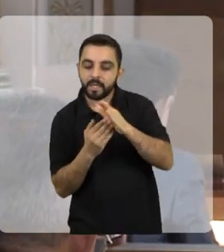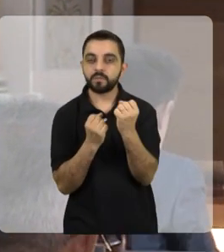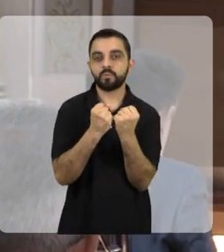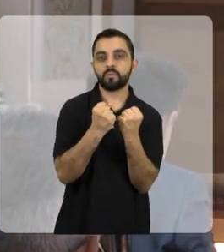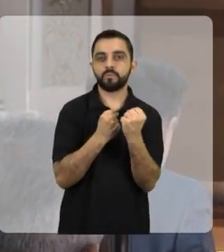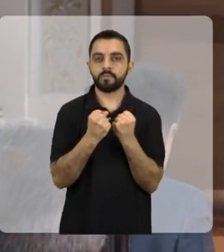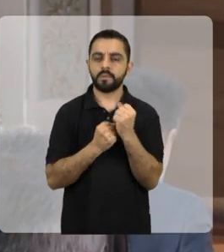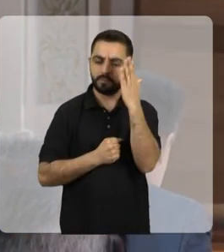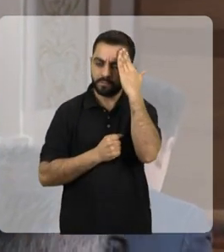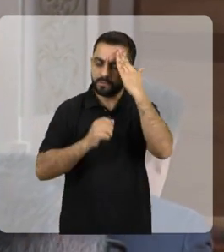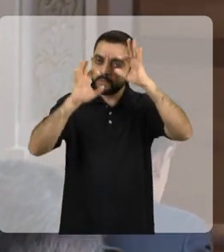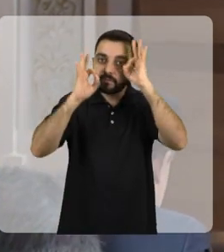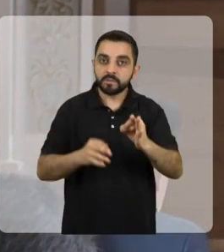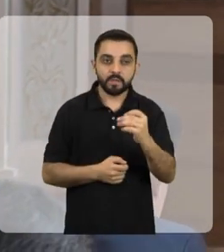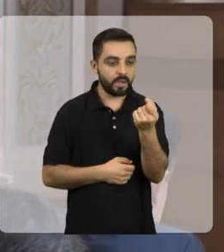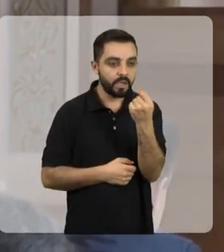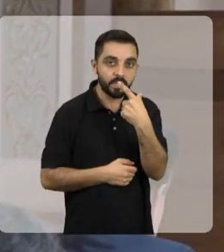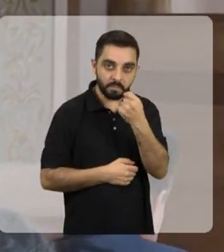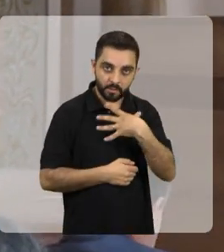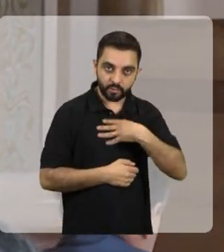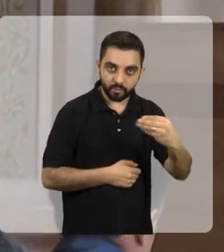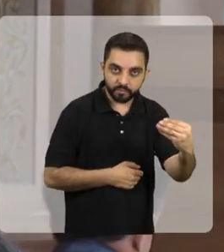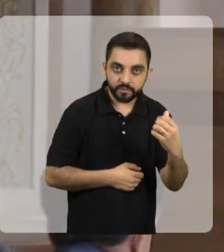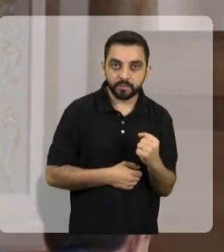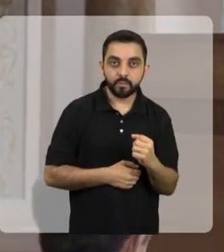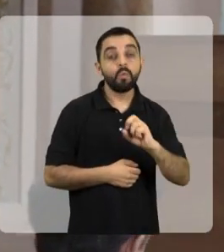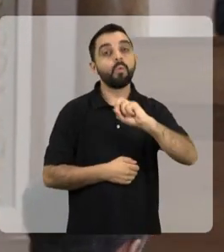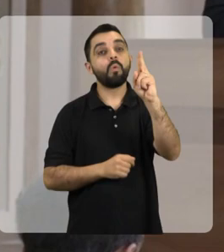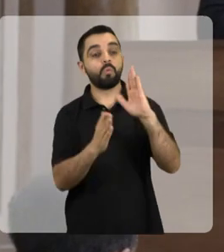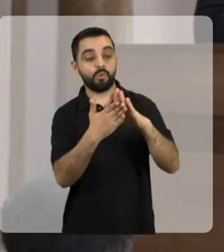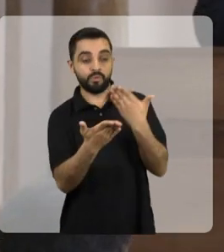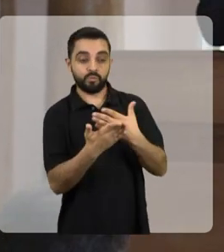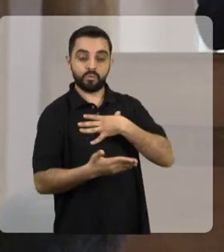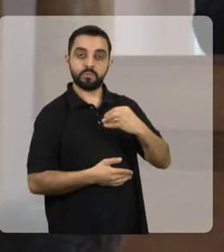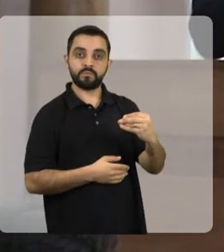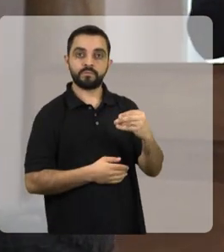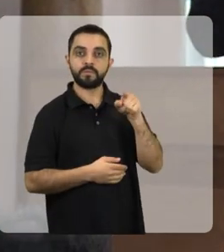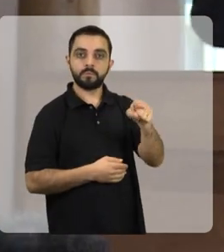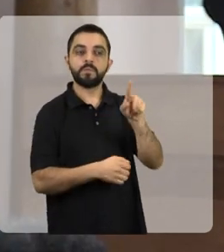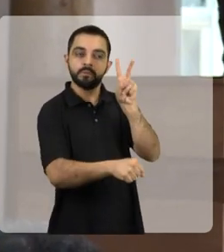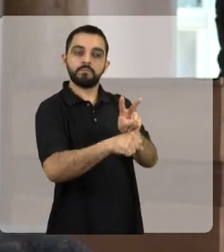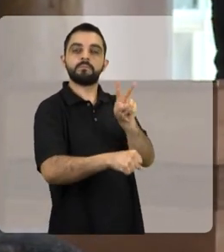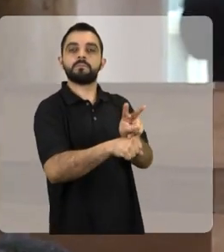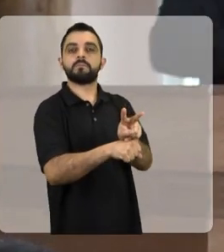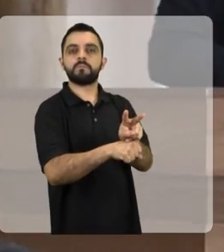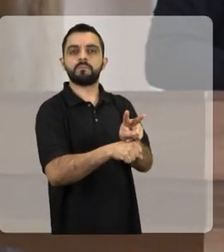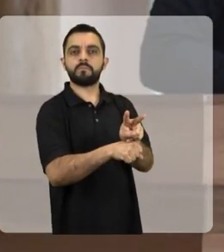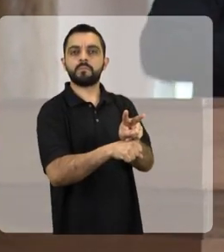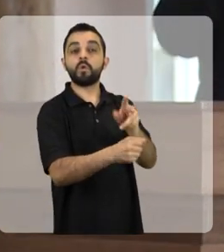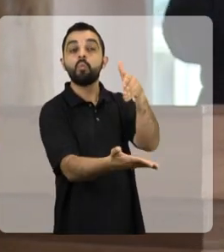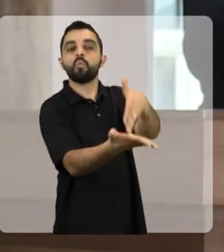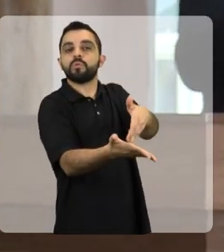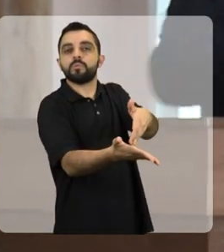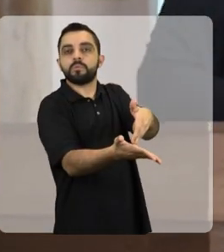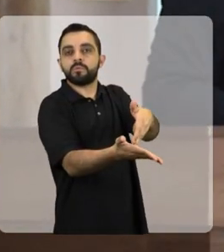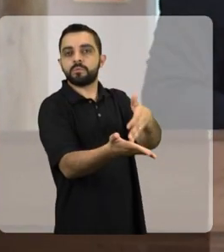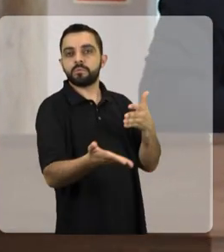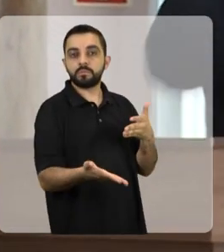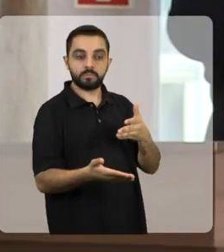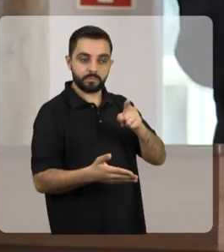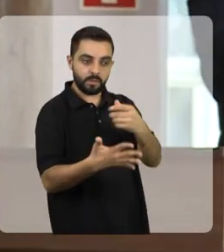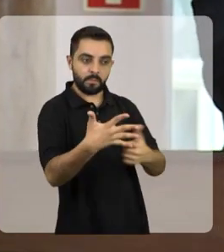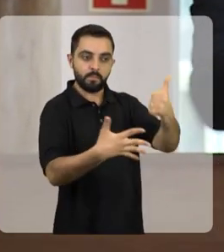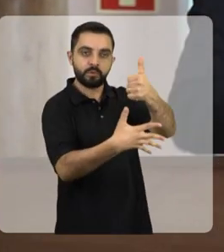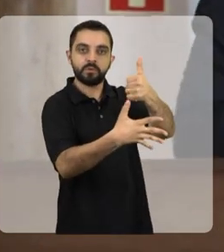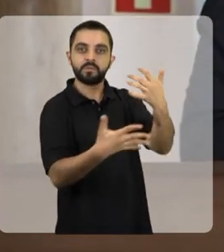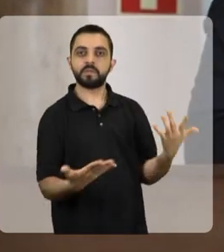tenho certeza que o remédio do filho ou o colégio do filho é aquele que vai ser cortado por último, porque ele tem que ser